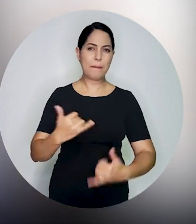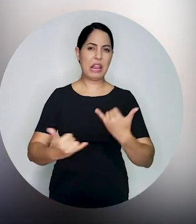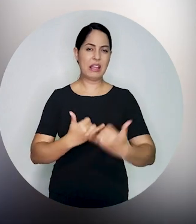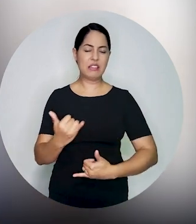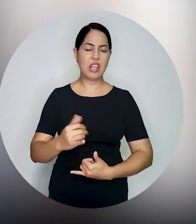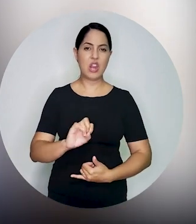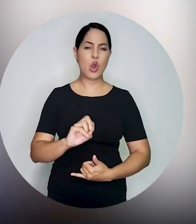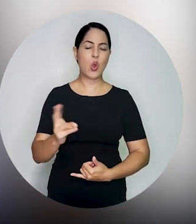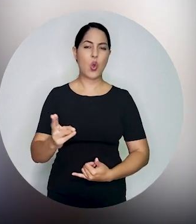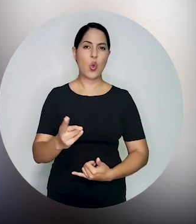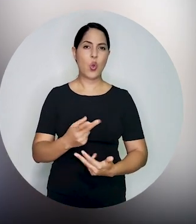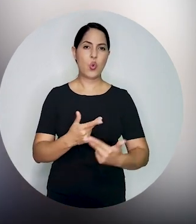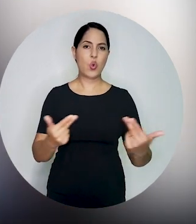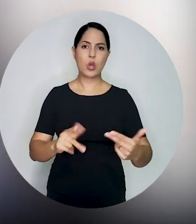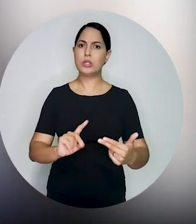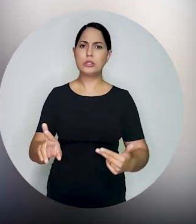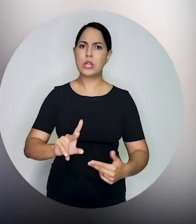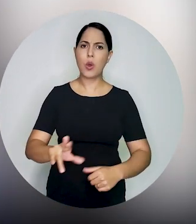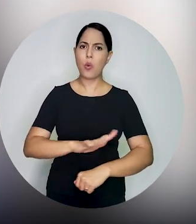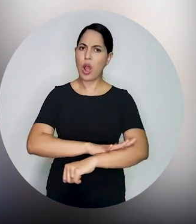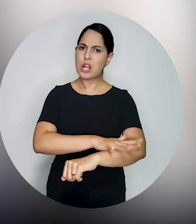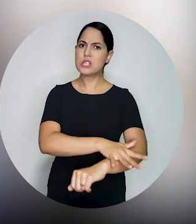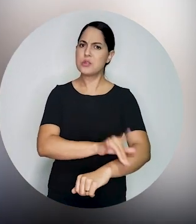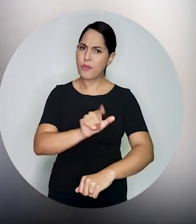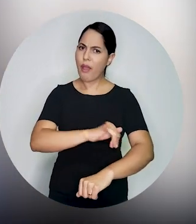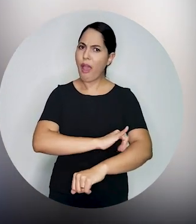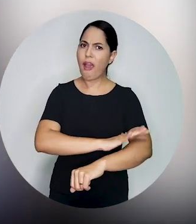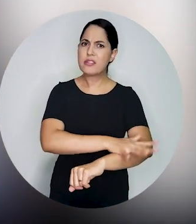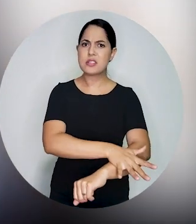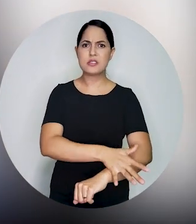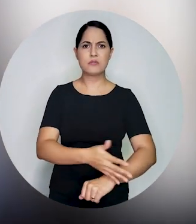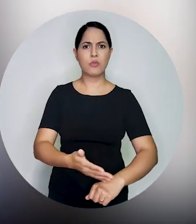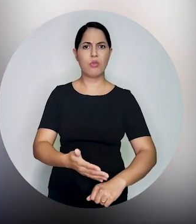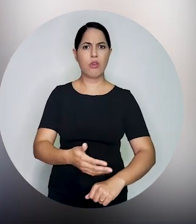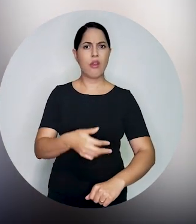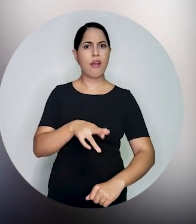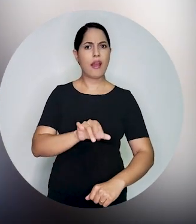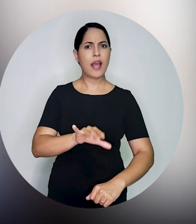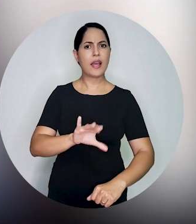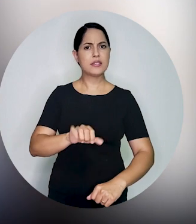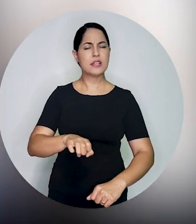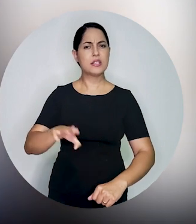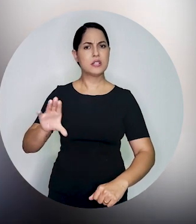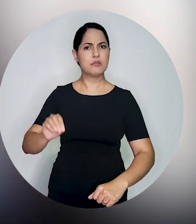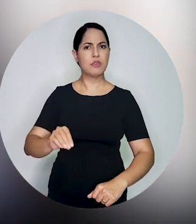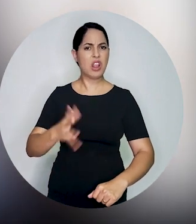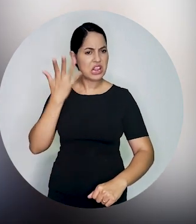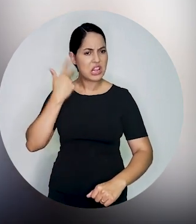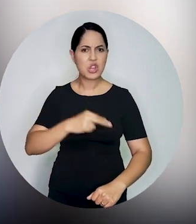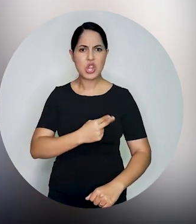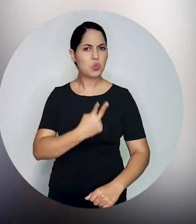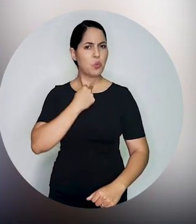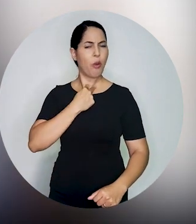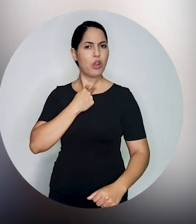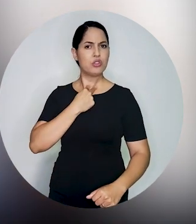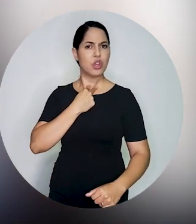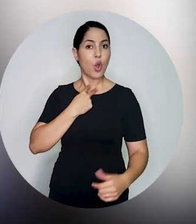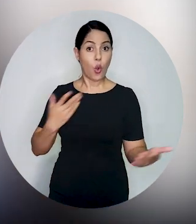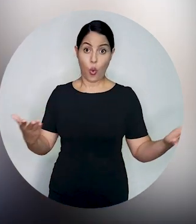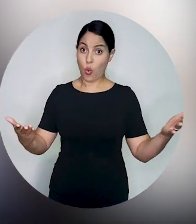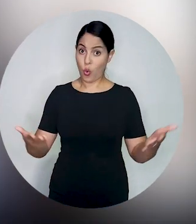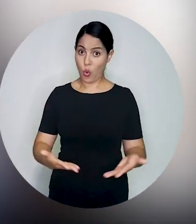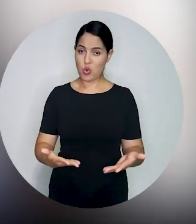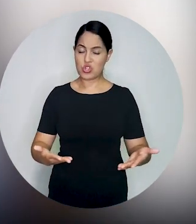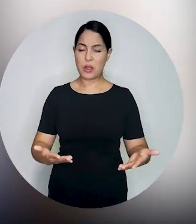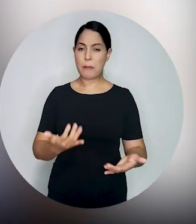racismo é crime. O racismo ele não pode ser brincadeira, ele não pode ser algo naturalizado ou algo natural, que é um comportamento que